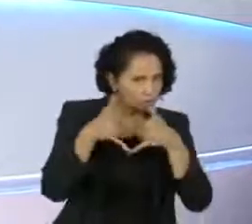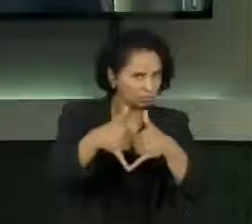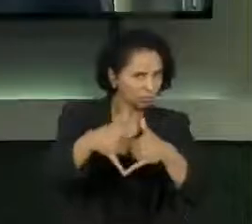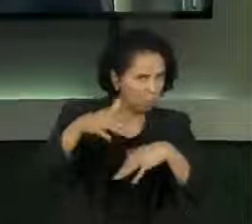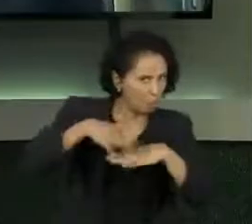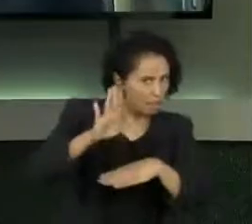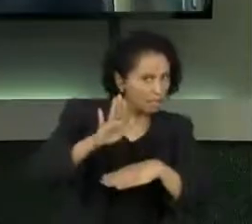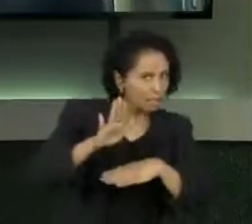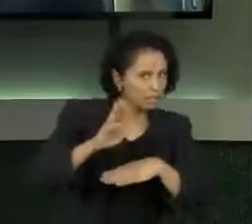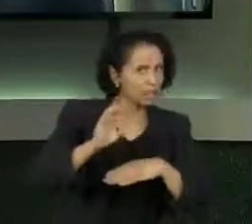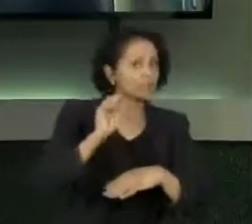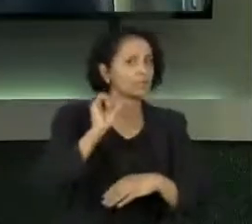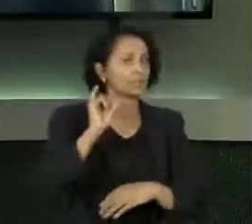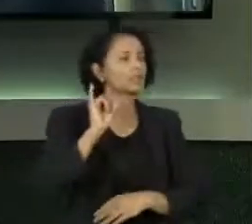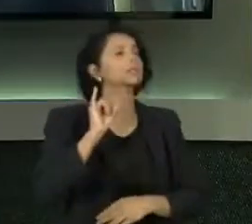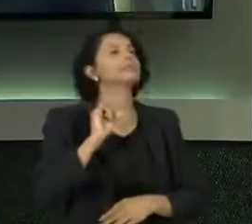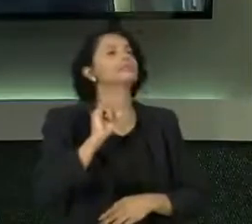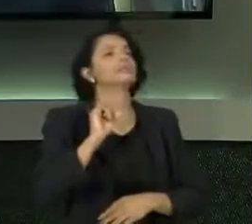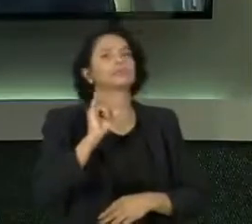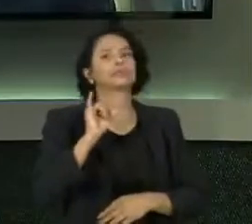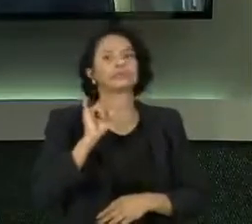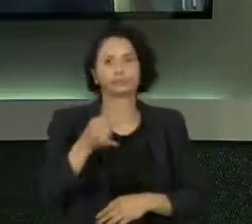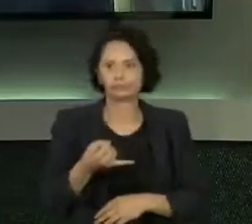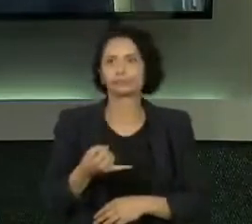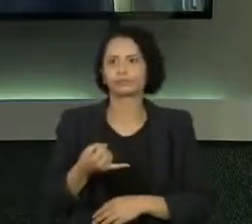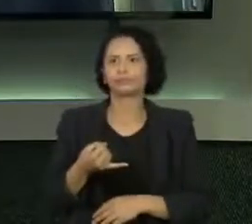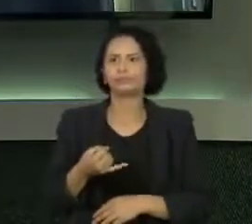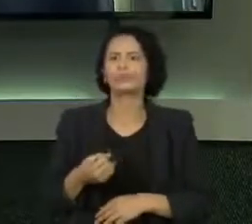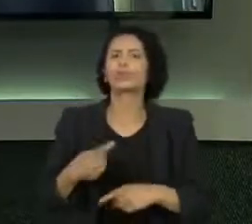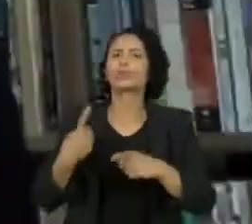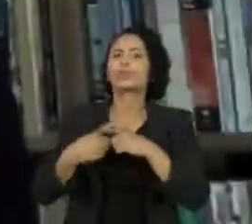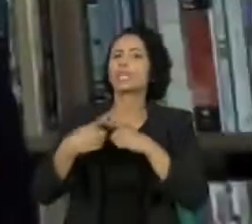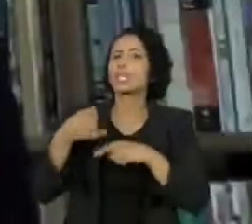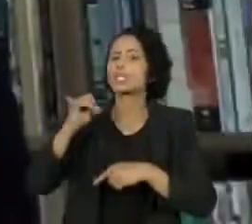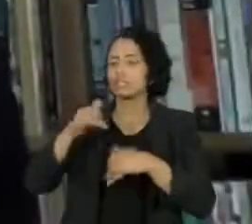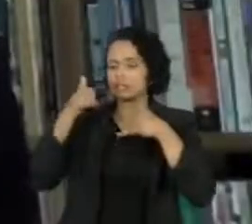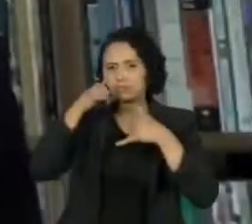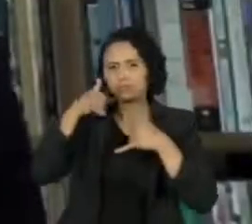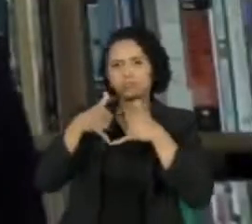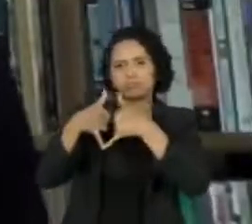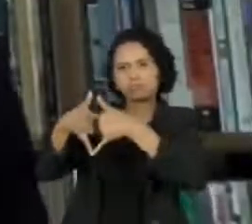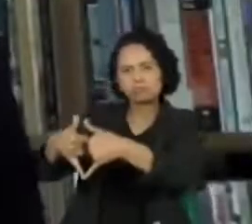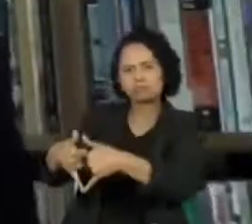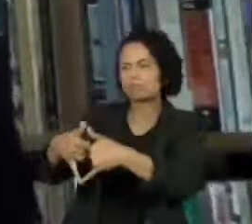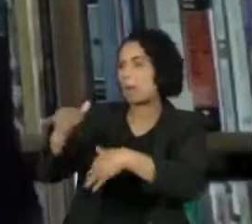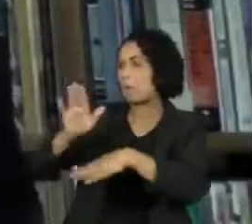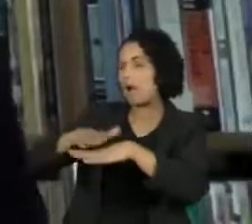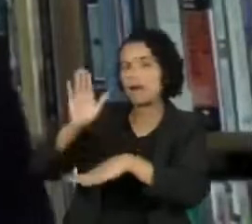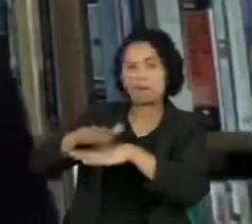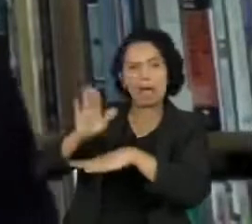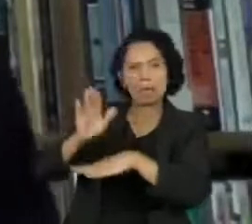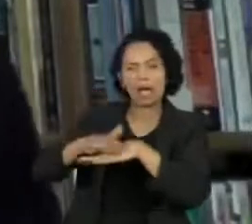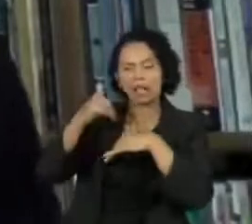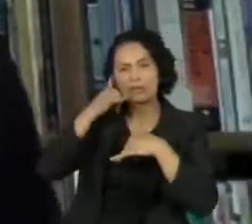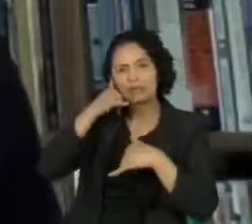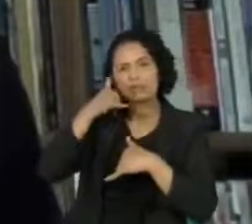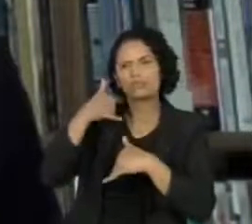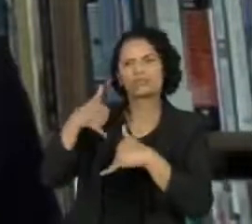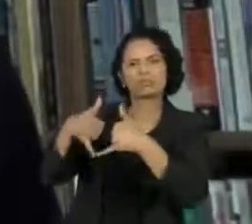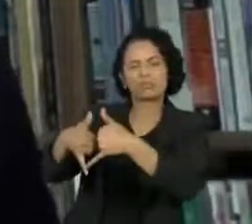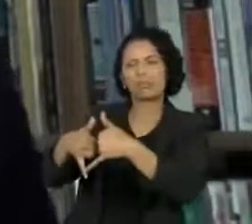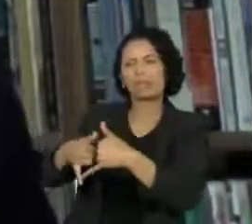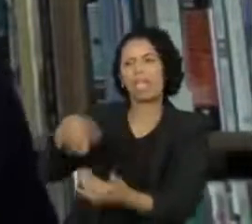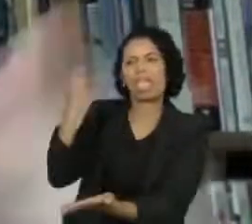telemarketing? Sim, Joyce, ele pode, desde que haja um excesso por parte da empresa, né? Vamos lembrar que